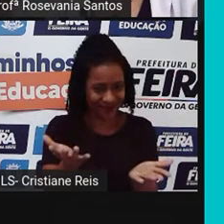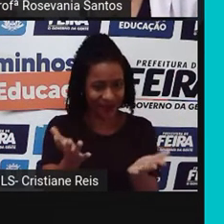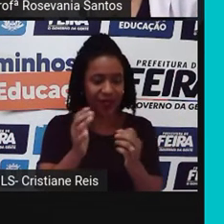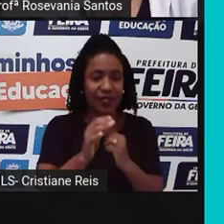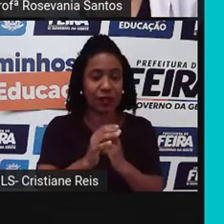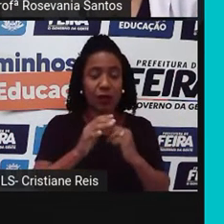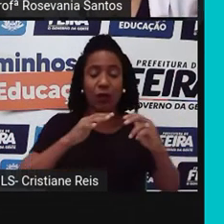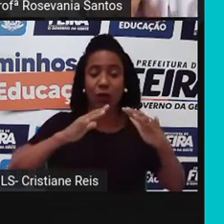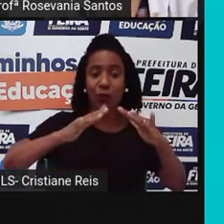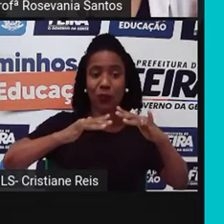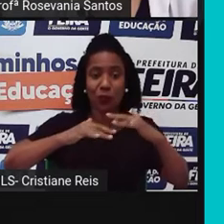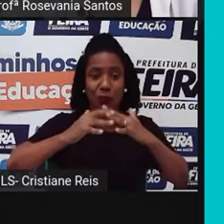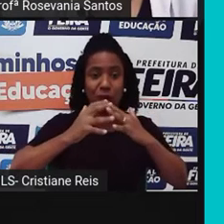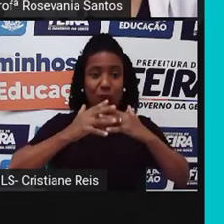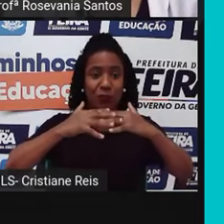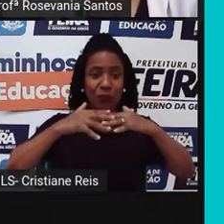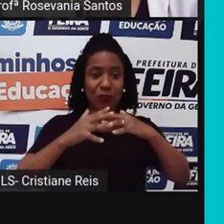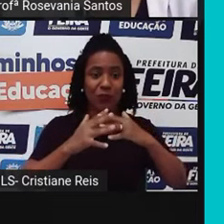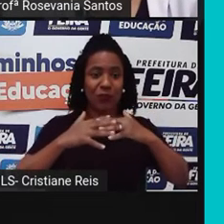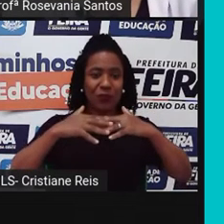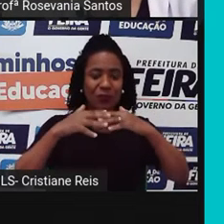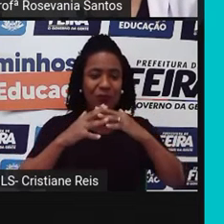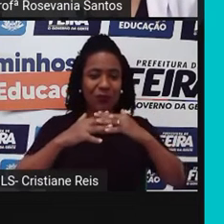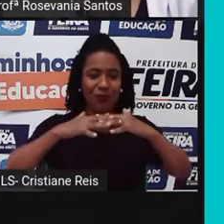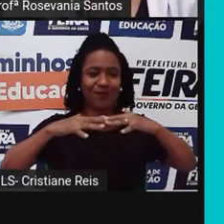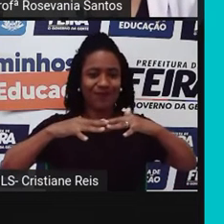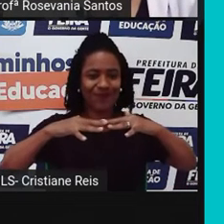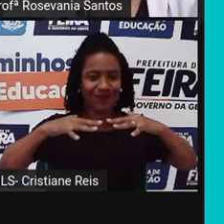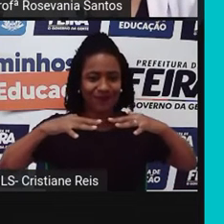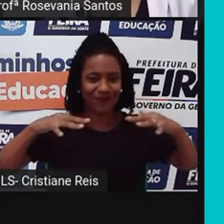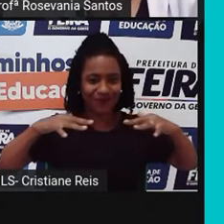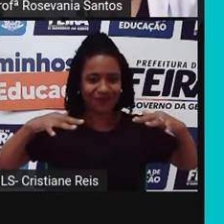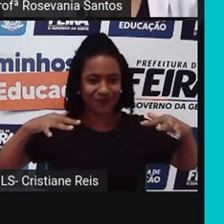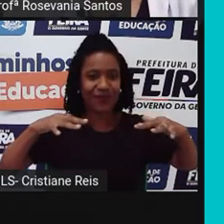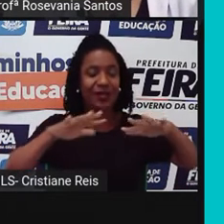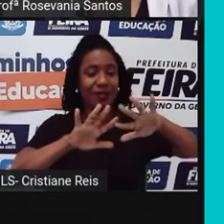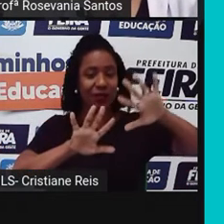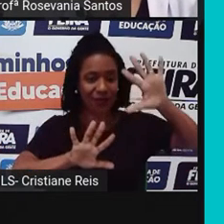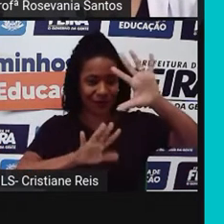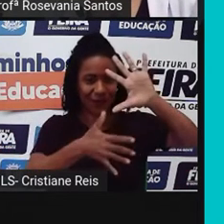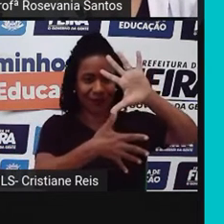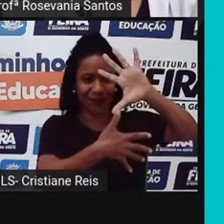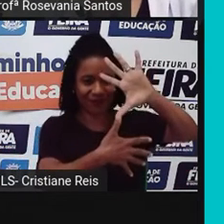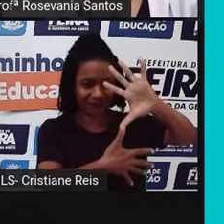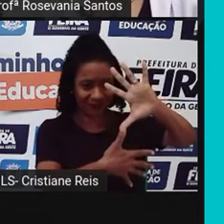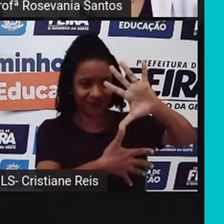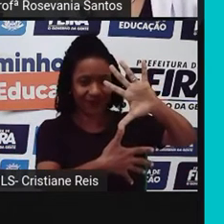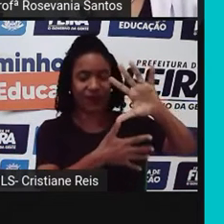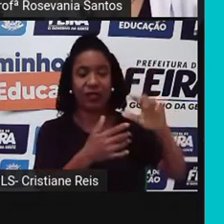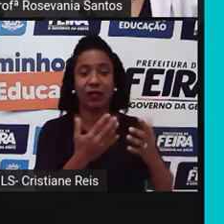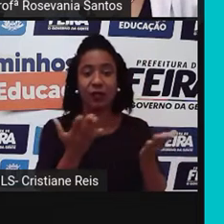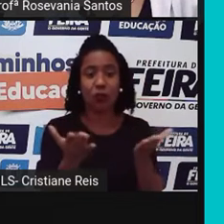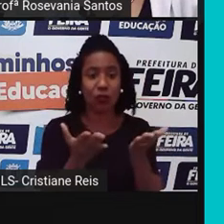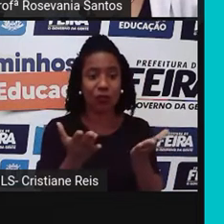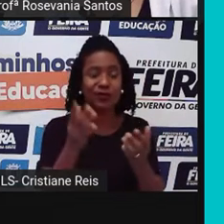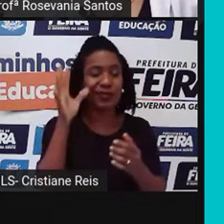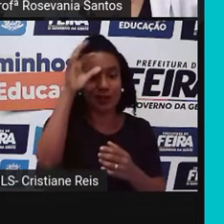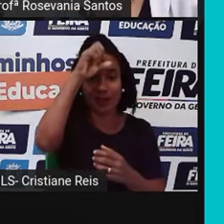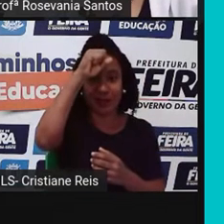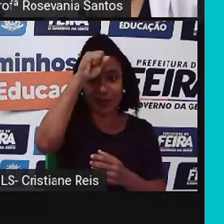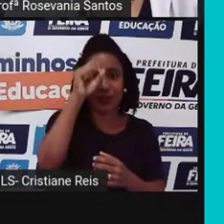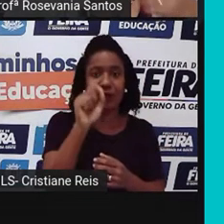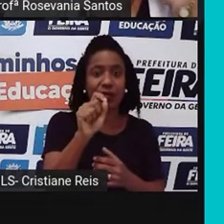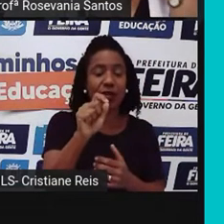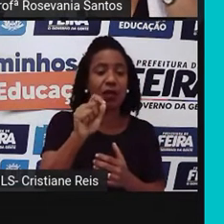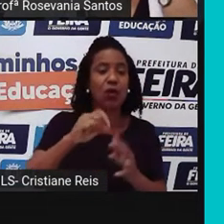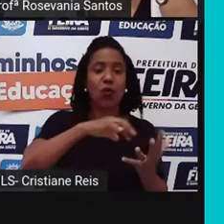dessas placas tectônicas que se expandiram e chegaram a esse conhecimento aqui que a gente tinha, que no caso era o Velho Mundo, que já era o